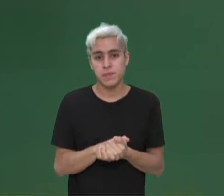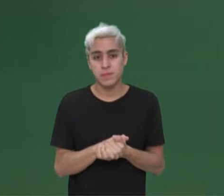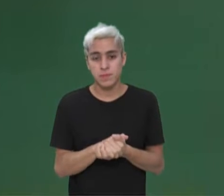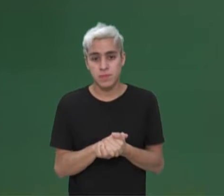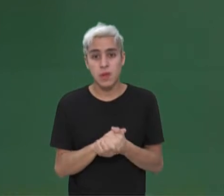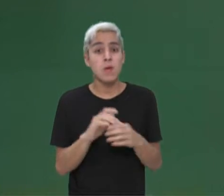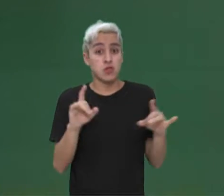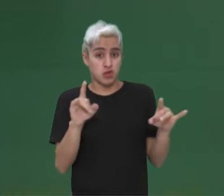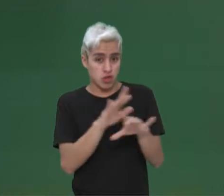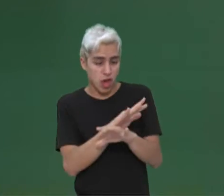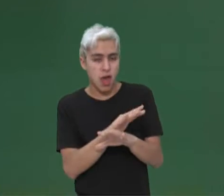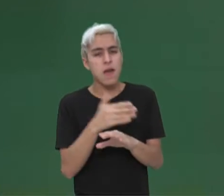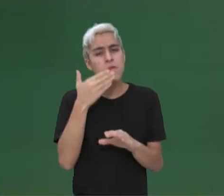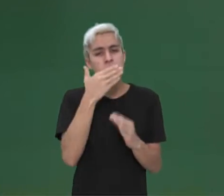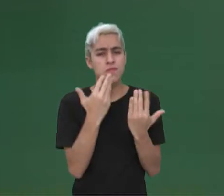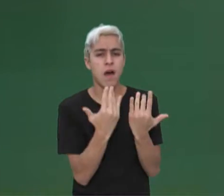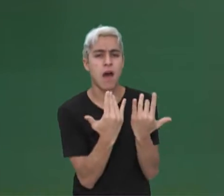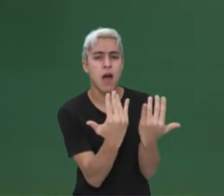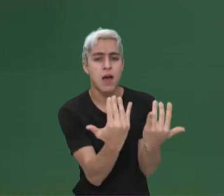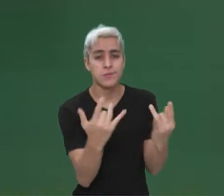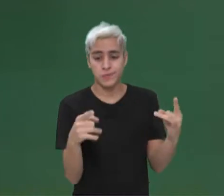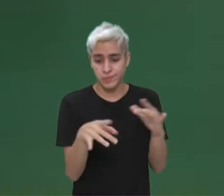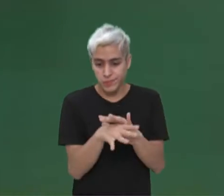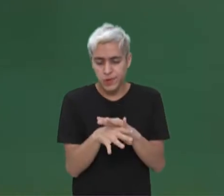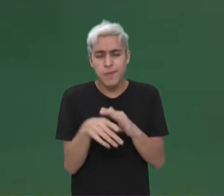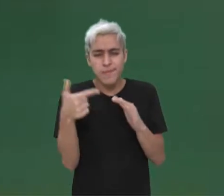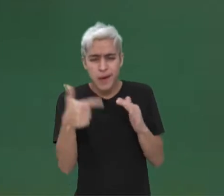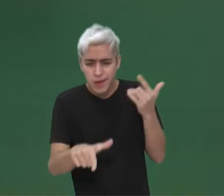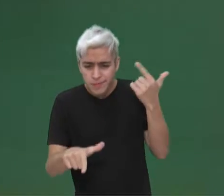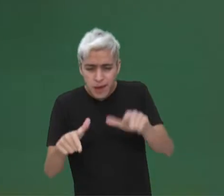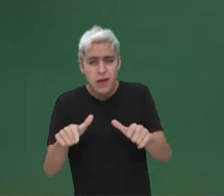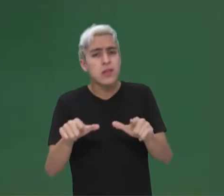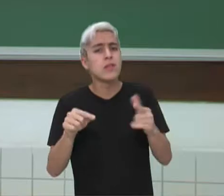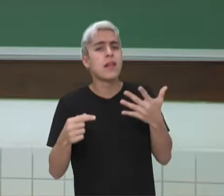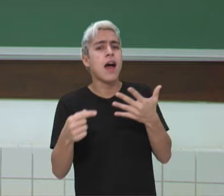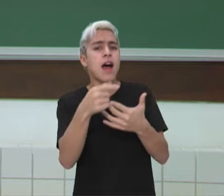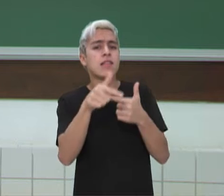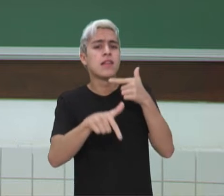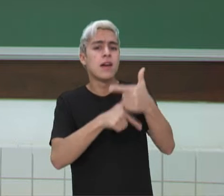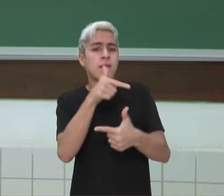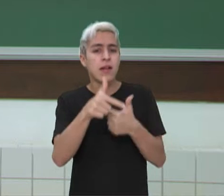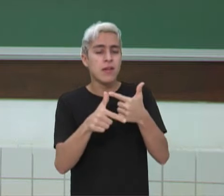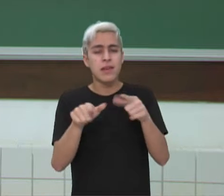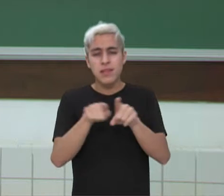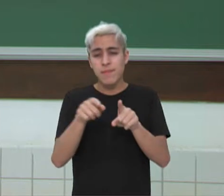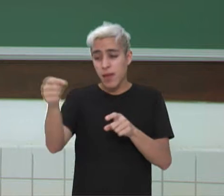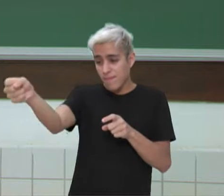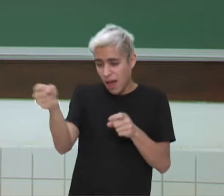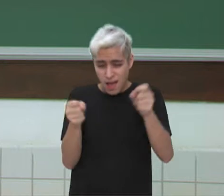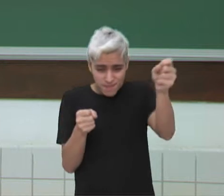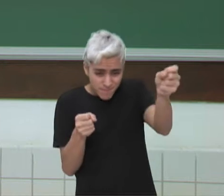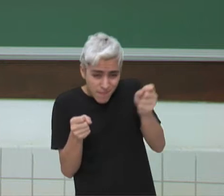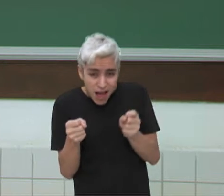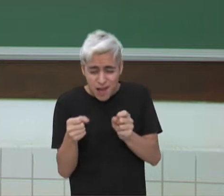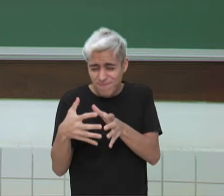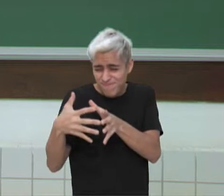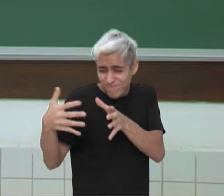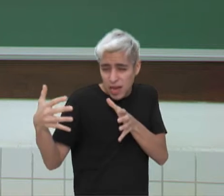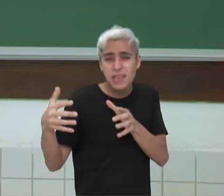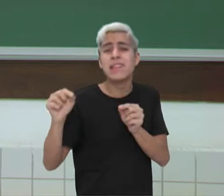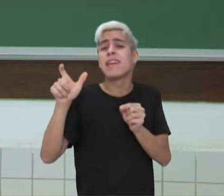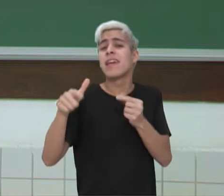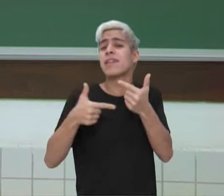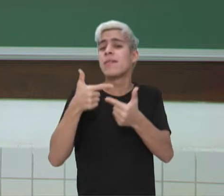disso, da cana-de-açúcar, desenvolveu outras atividades produtivas, uso de escravos